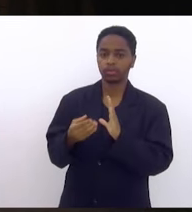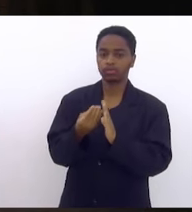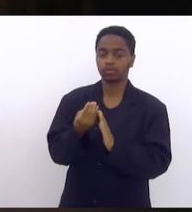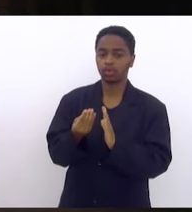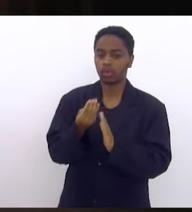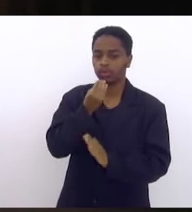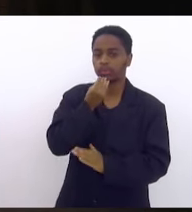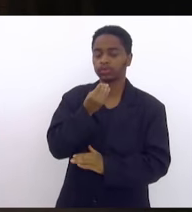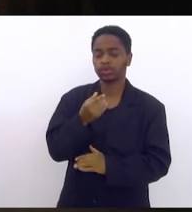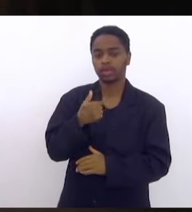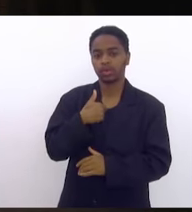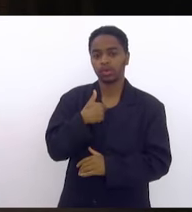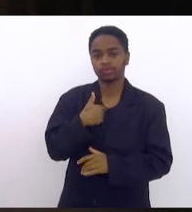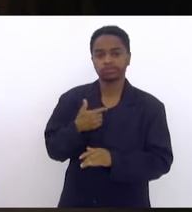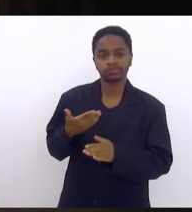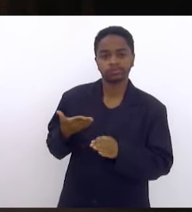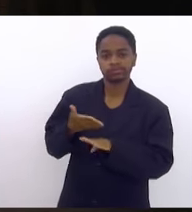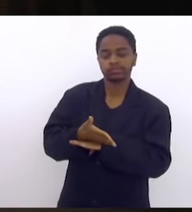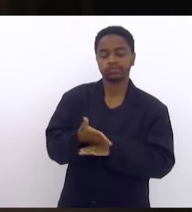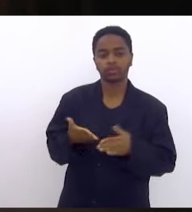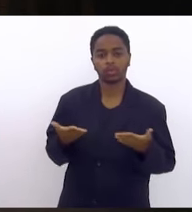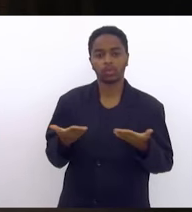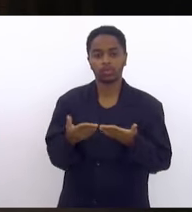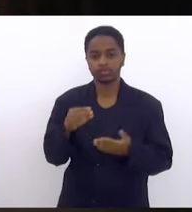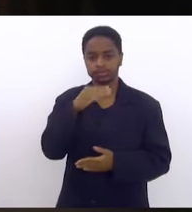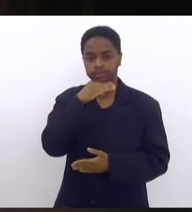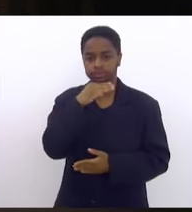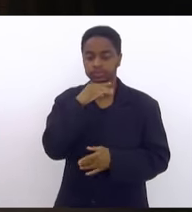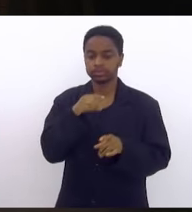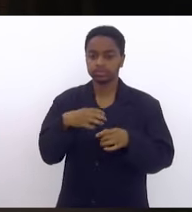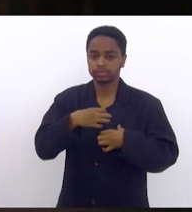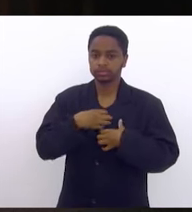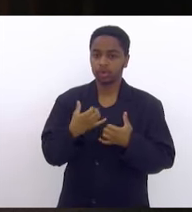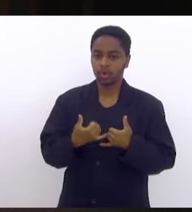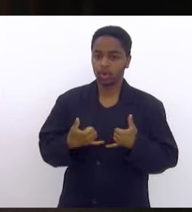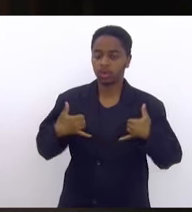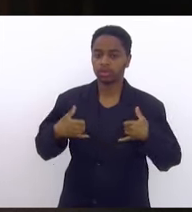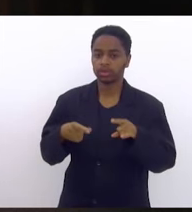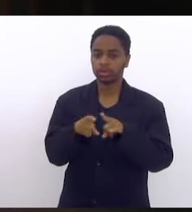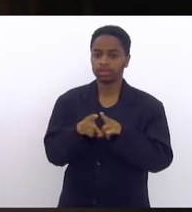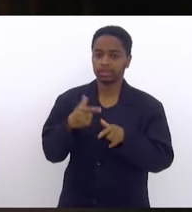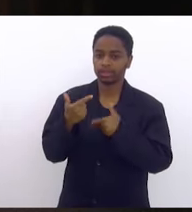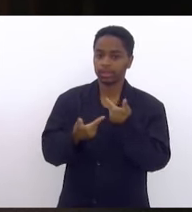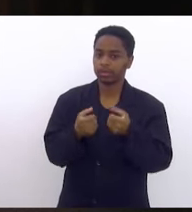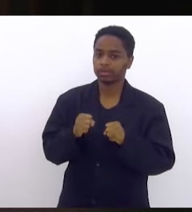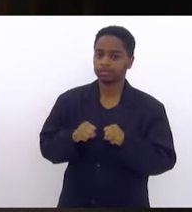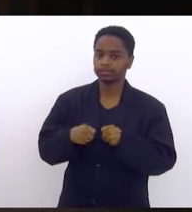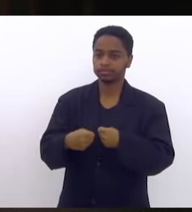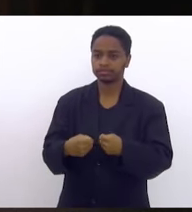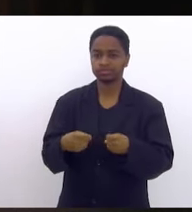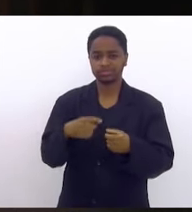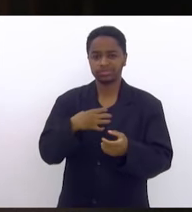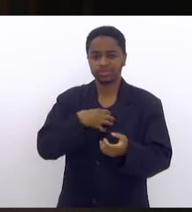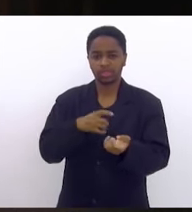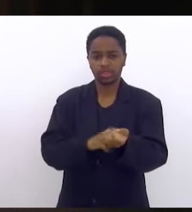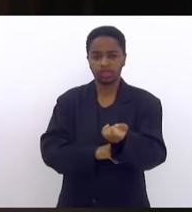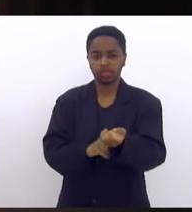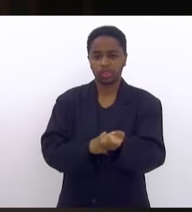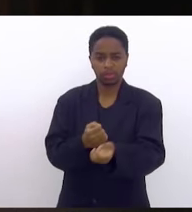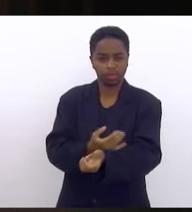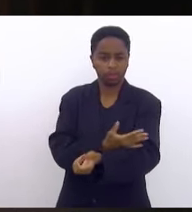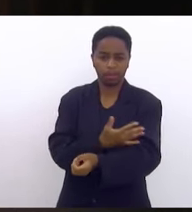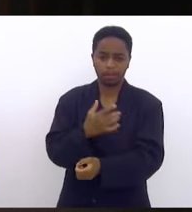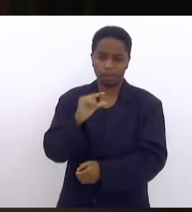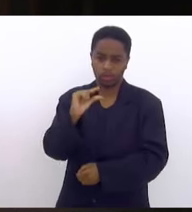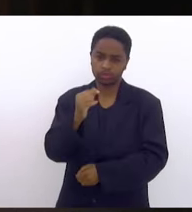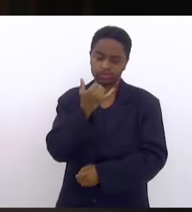muita honra, e que venho trabalhando com muito empenho, e... Assim, estou até nervoso, estou emocionado, me